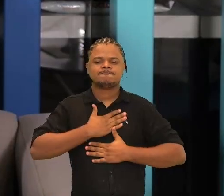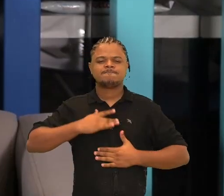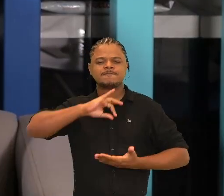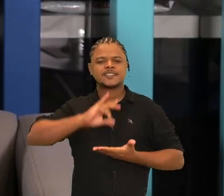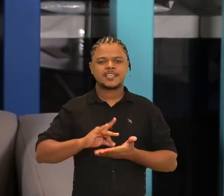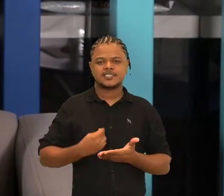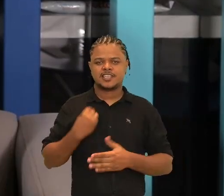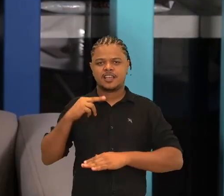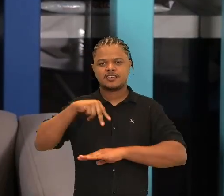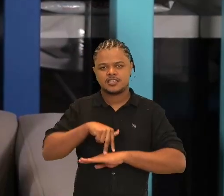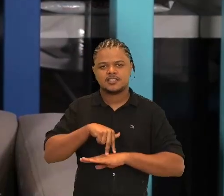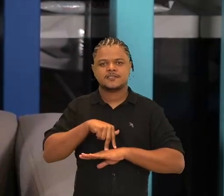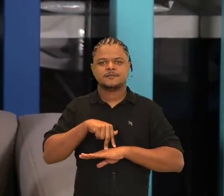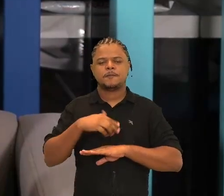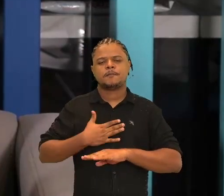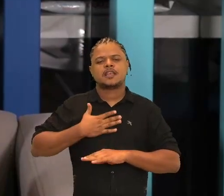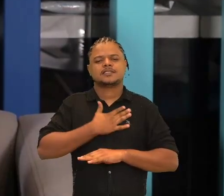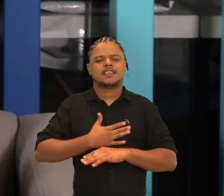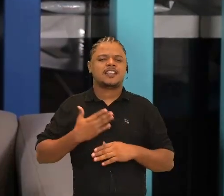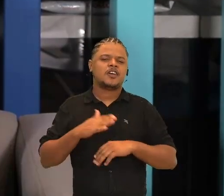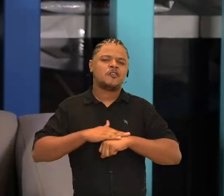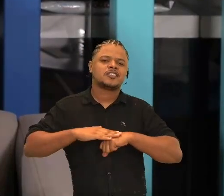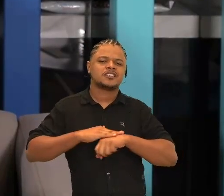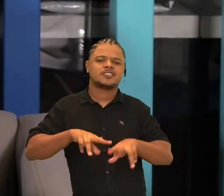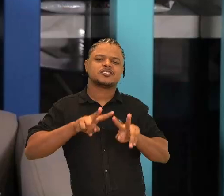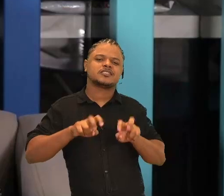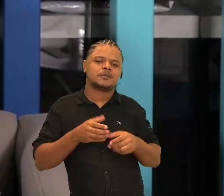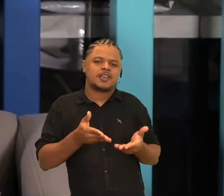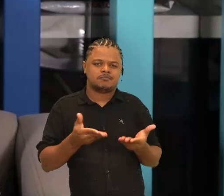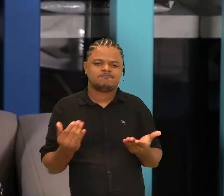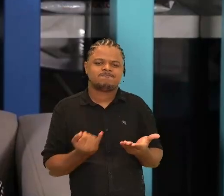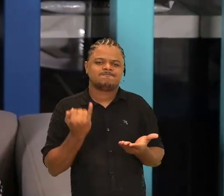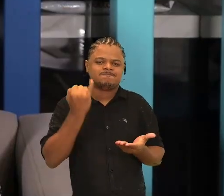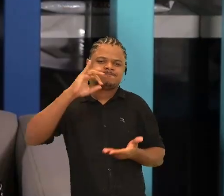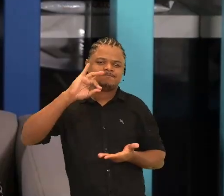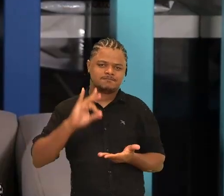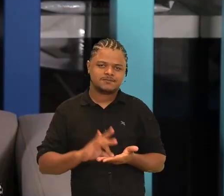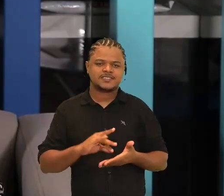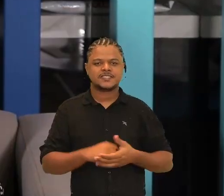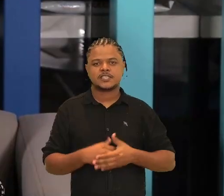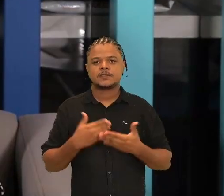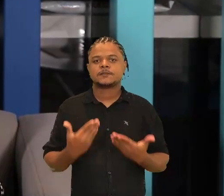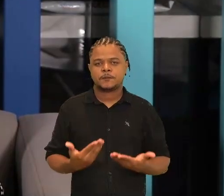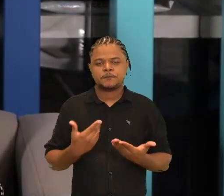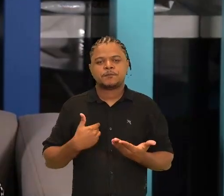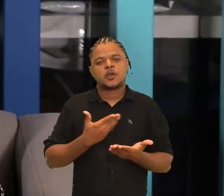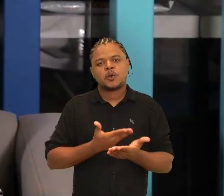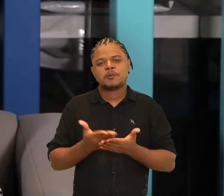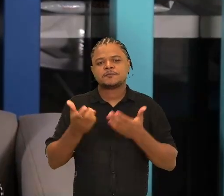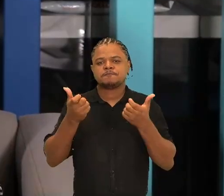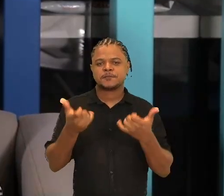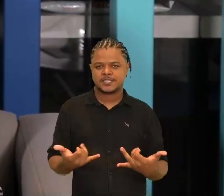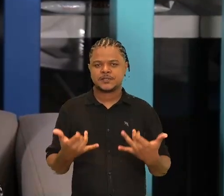aqui, um enorme prazer estar falando desse assunto, um assunto extremamente importante. Bom, e eu começo dizendo